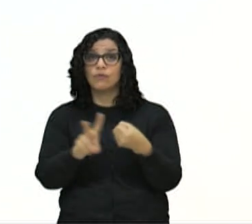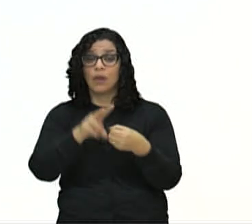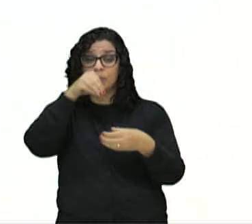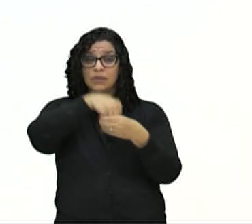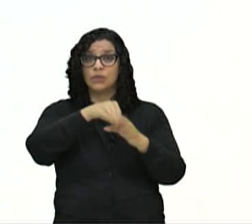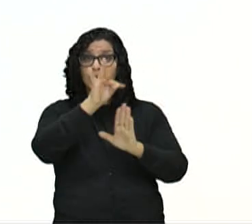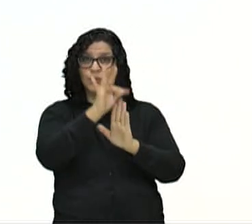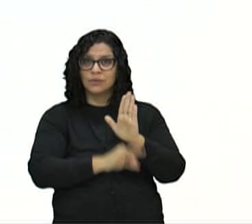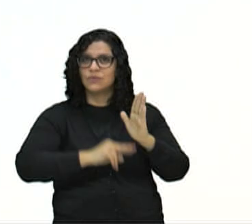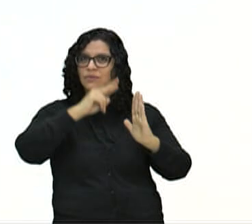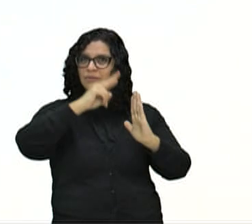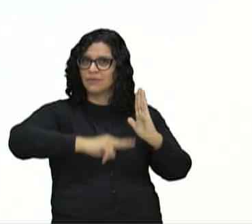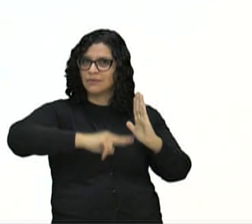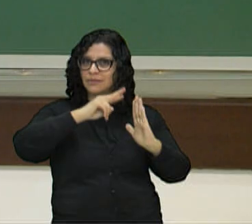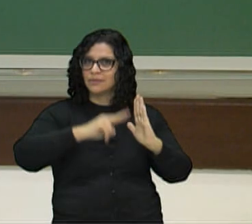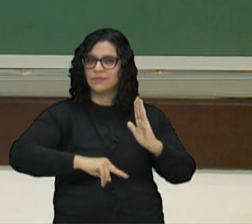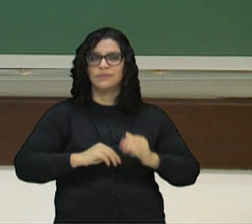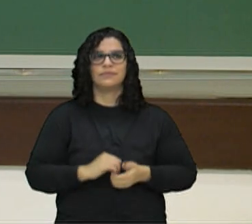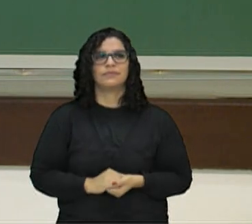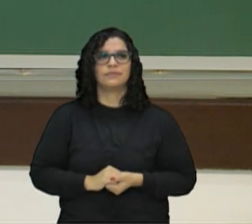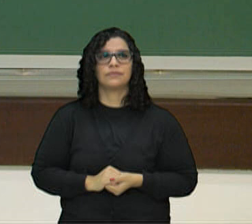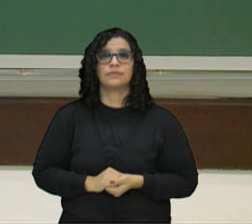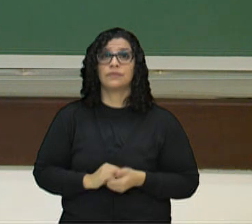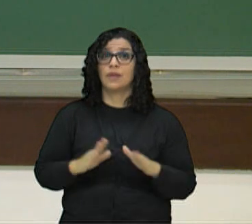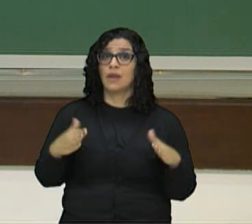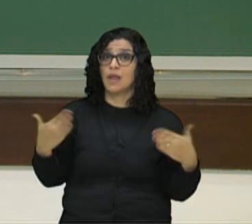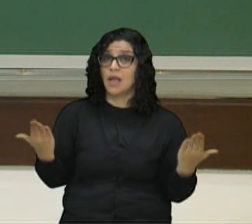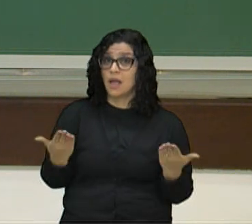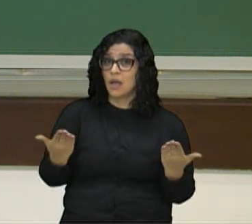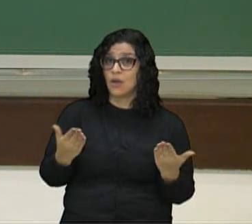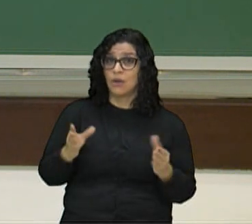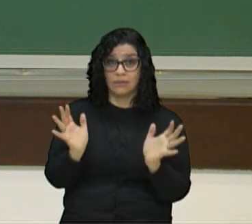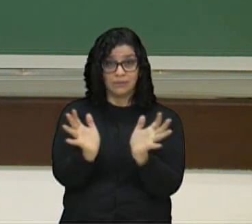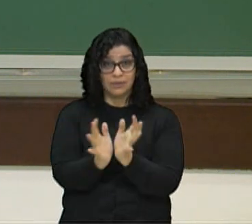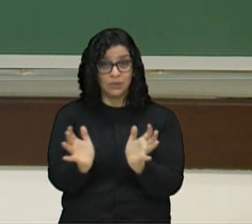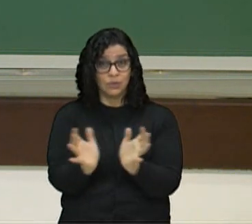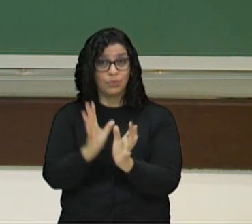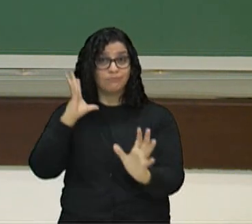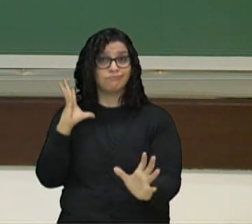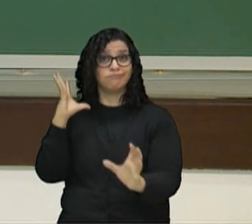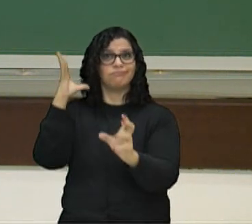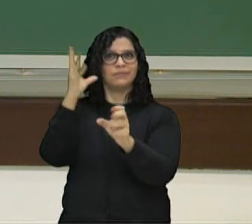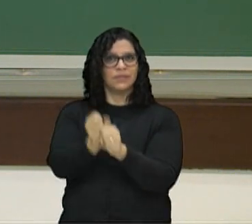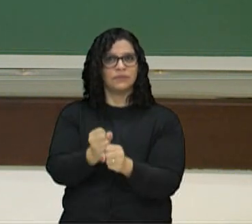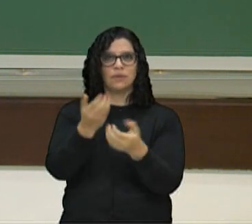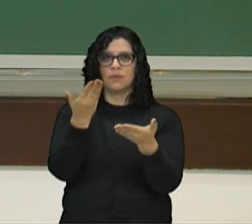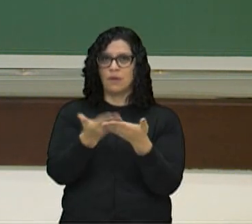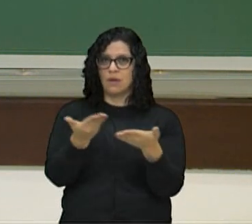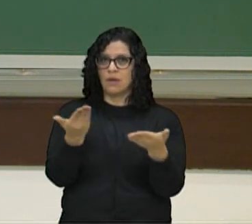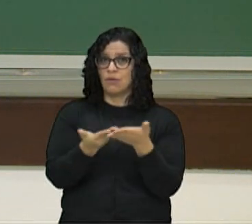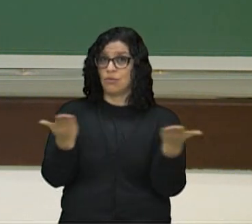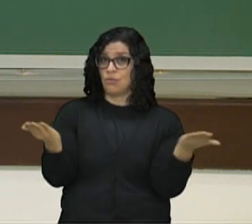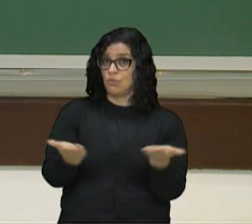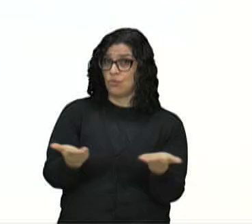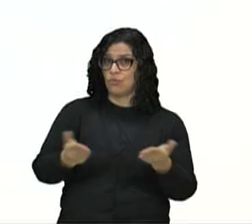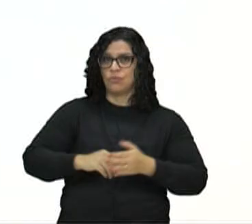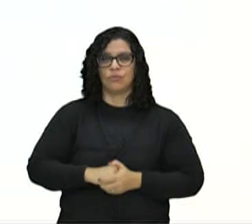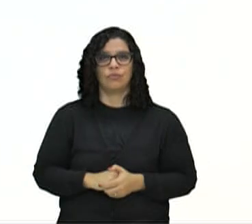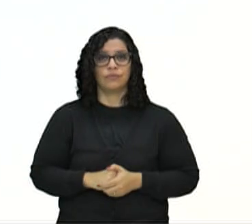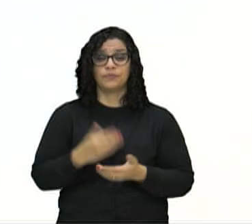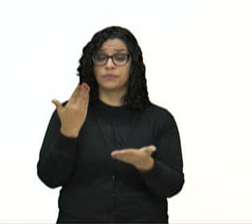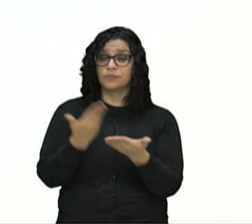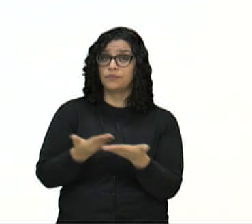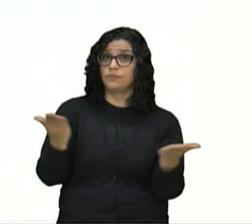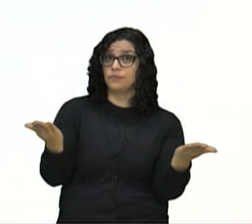narrativa que lemos. Muito bem, turma. Revisando a nossa aula de hoje. Na aula